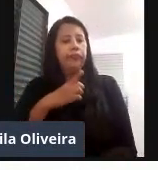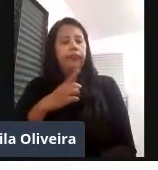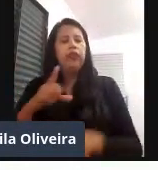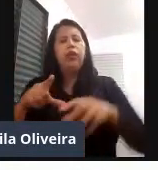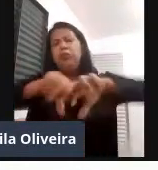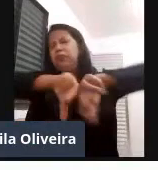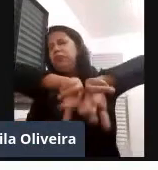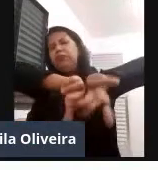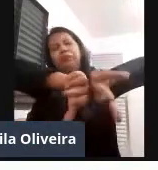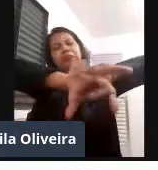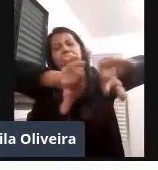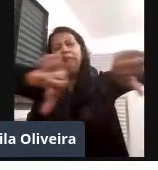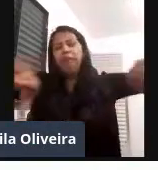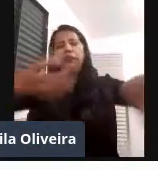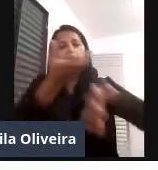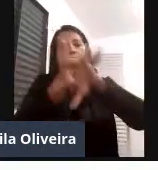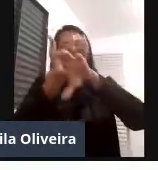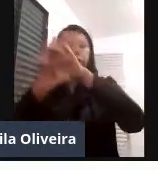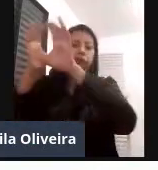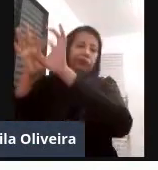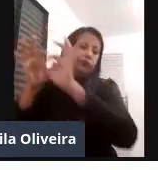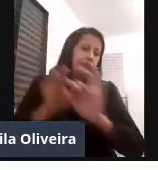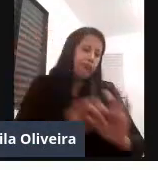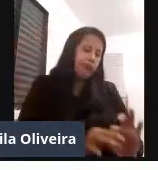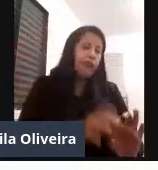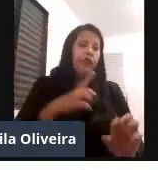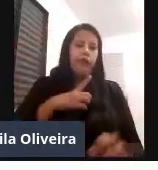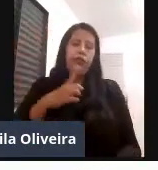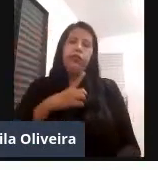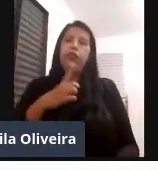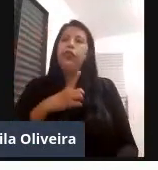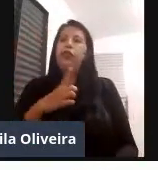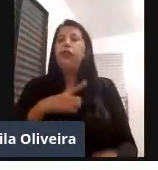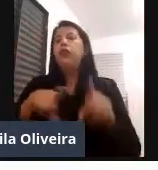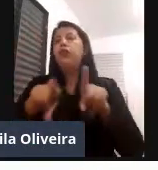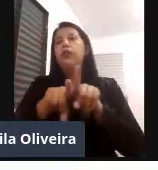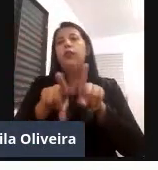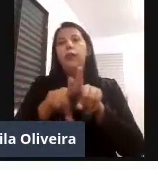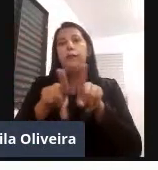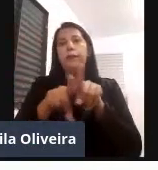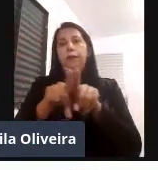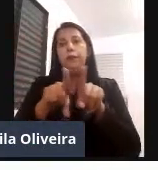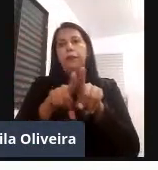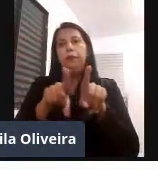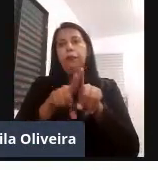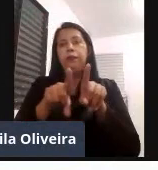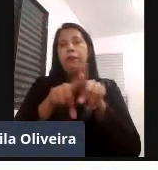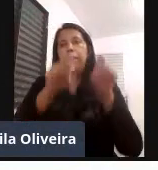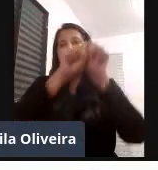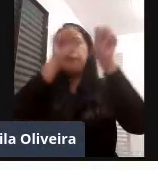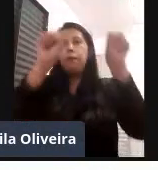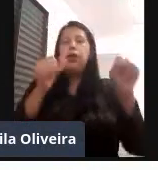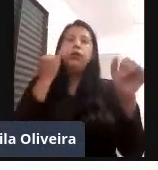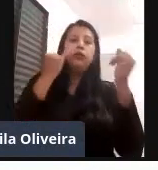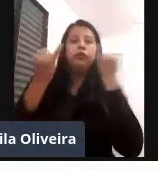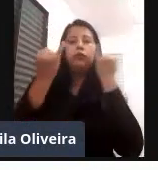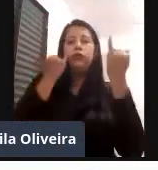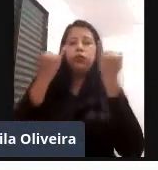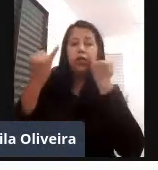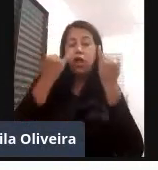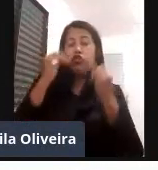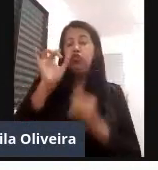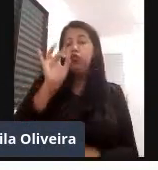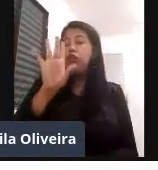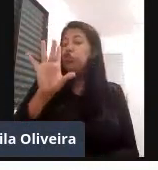materiais de diversas áreas do conhecimento. A gente vai ter base de dados que vai ter só teses e